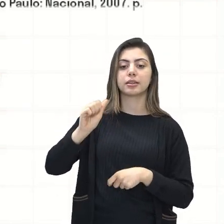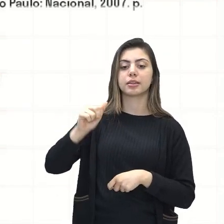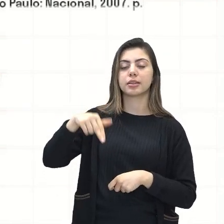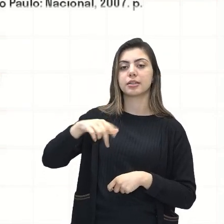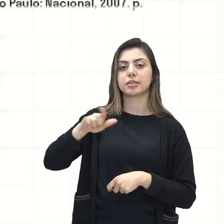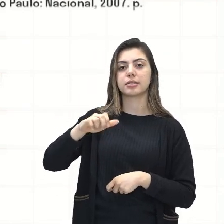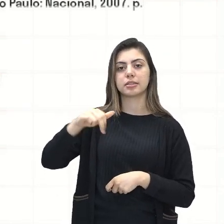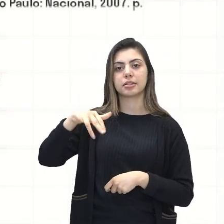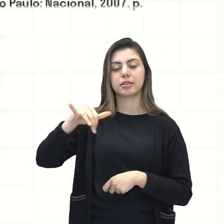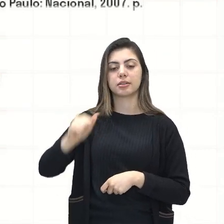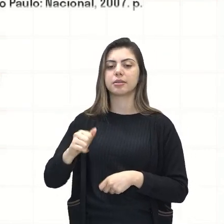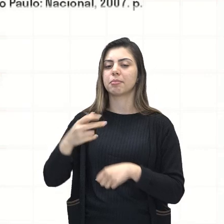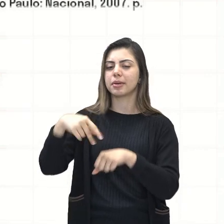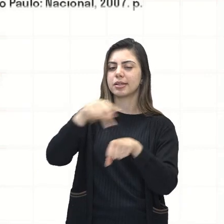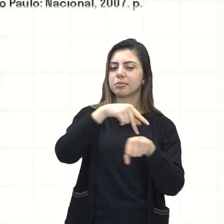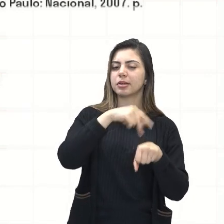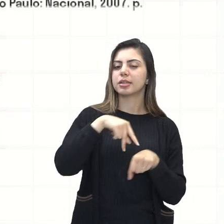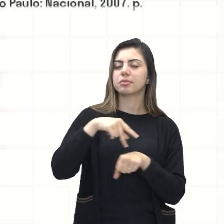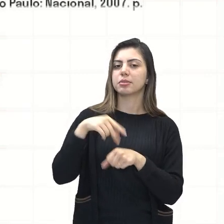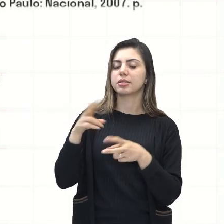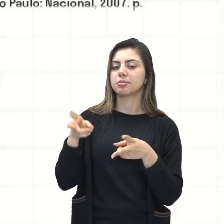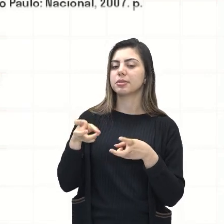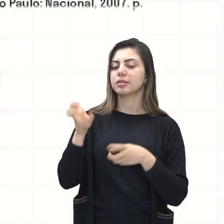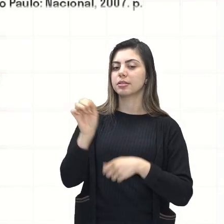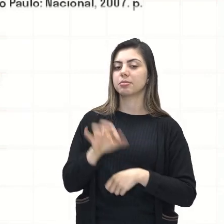países. Conforme vocês podem observar, o nosso